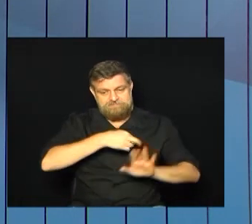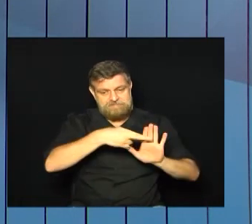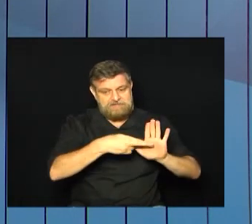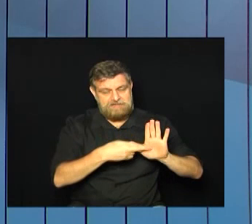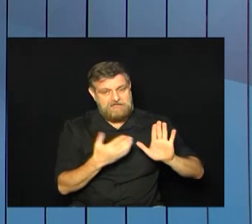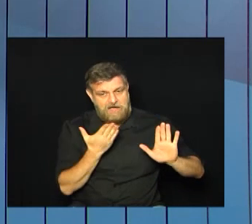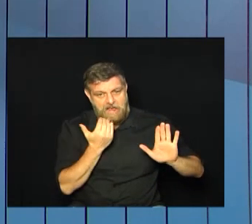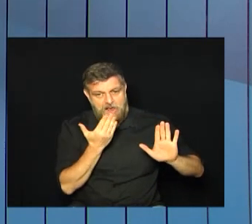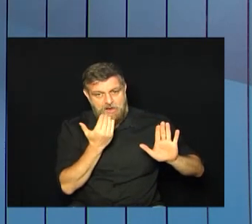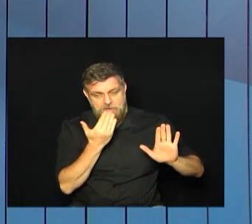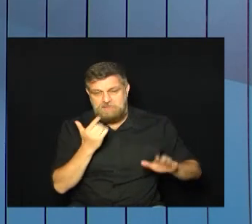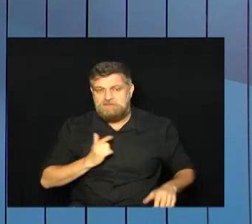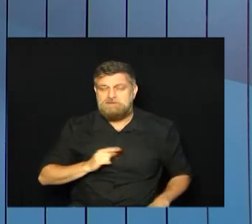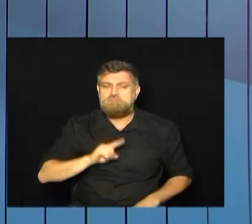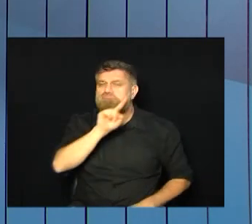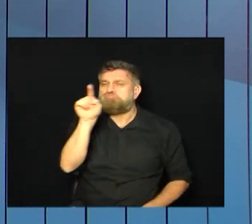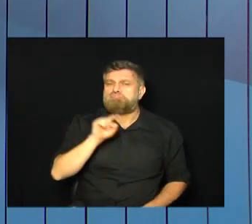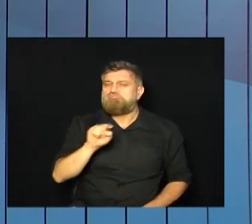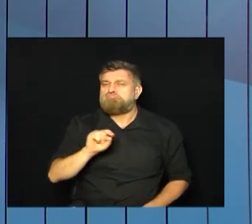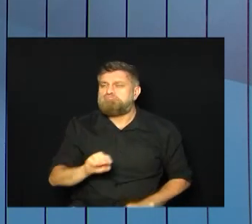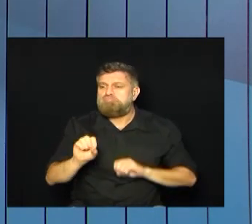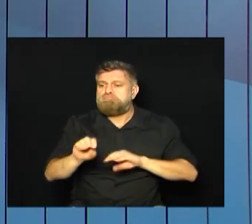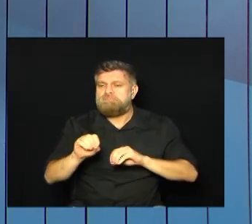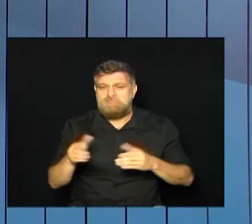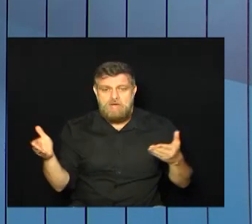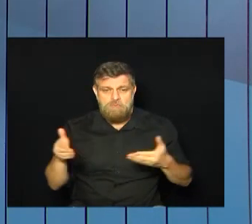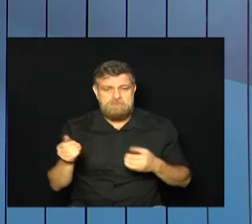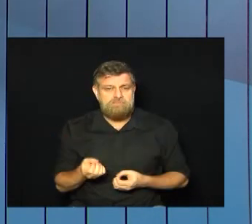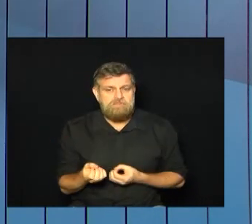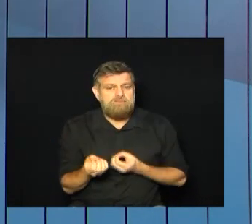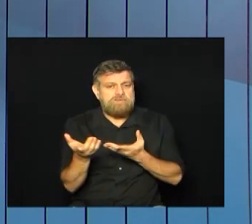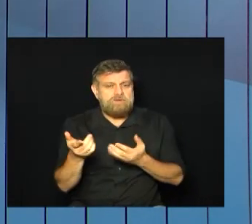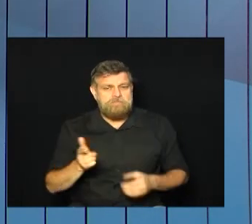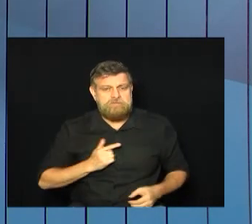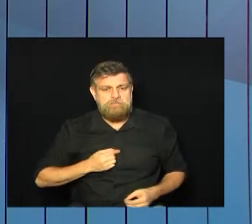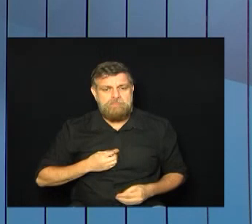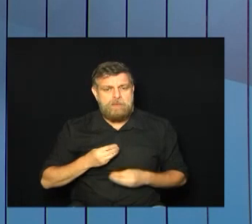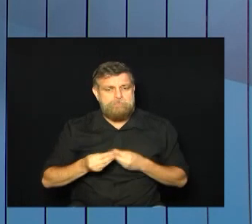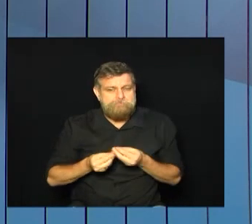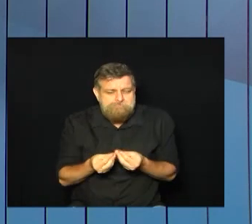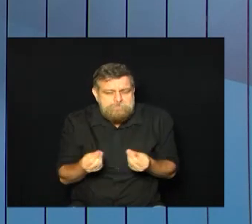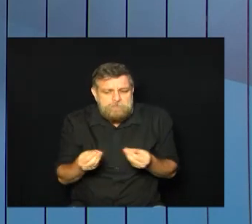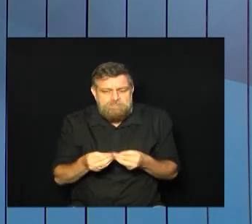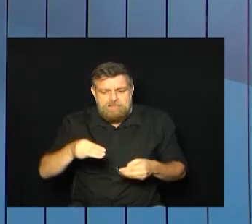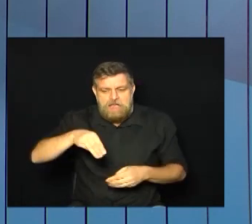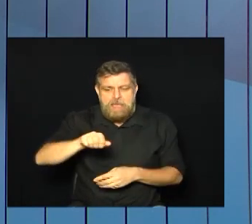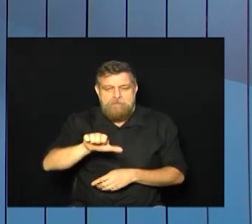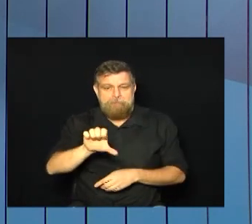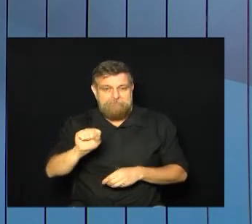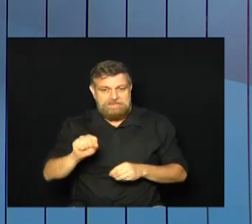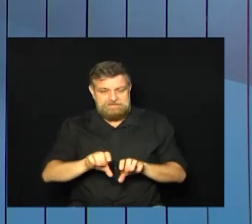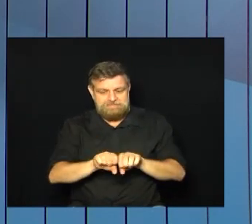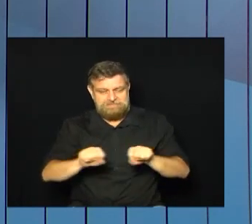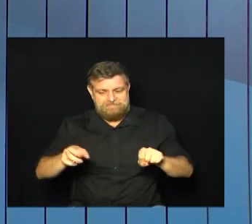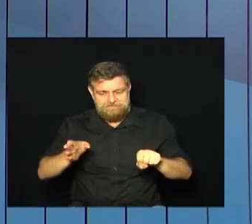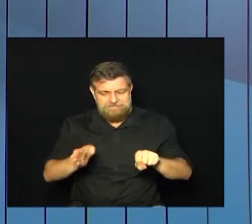Câmara Total. Em qual será a receita de hoje? Eu já vou dar um spoiler. É massa no Câmara Total de hoje, no Cozinha Fácil,